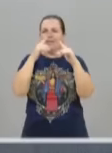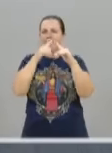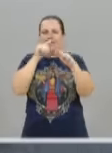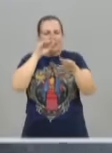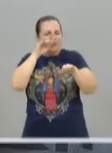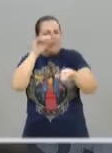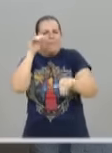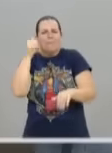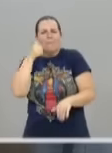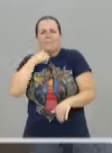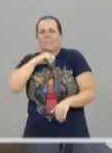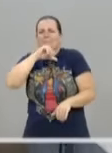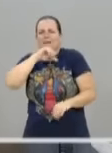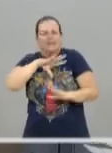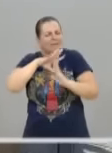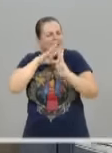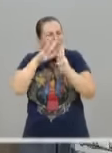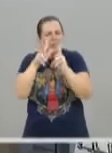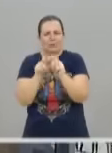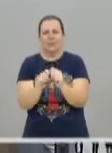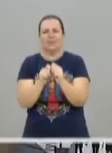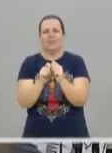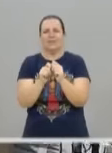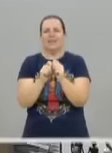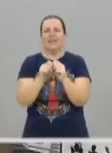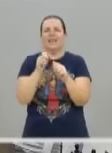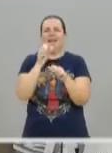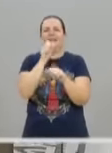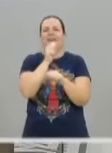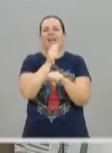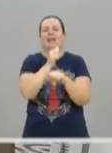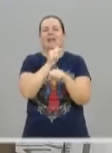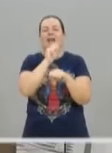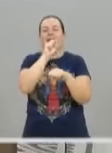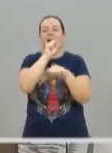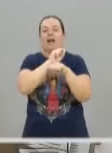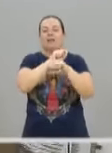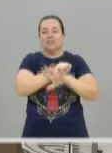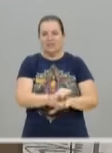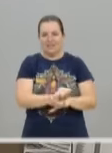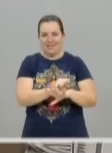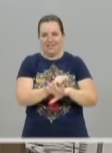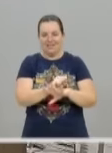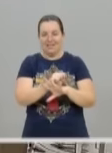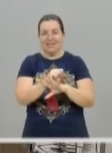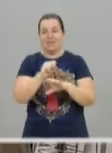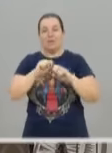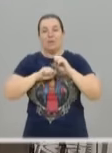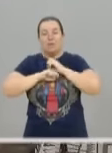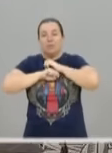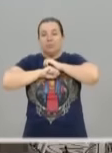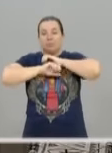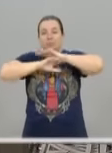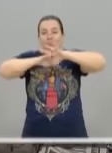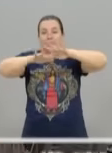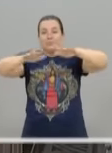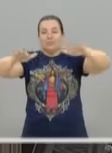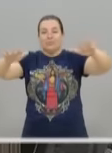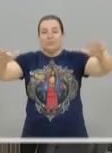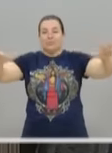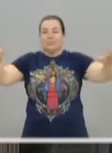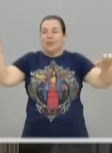toda a Arquidiocese de onde emana luz para as nossas nossas ruas